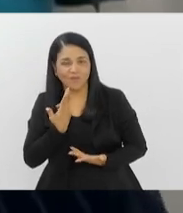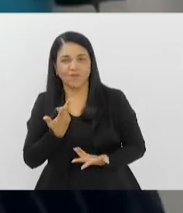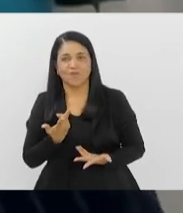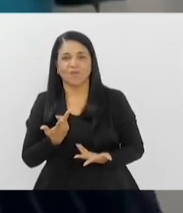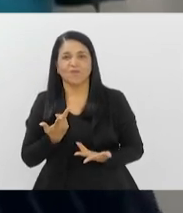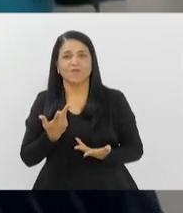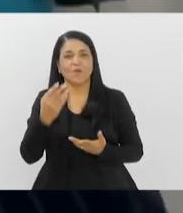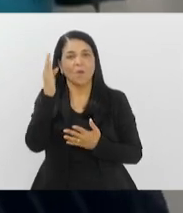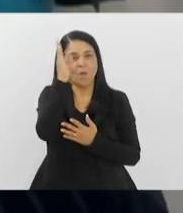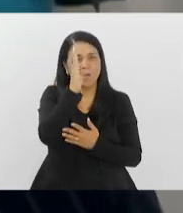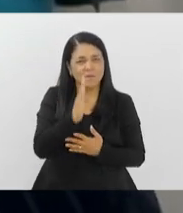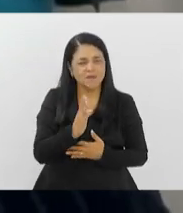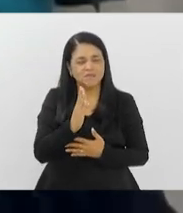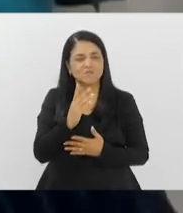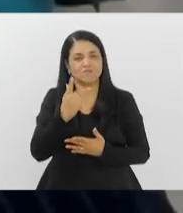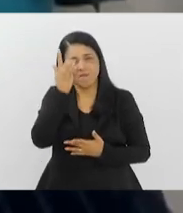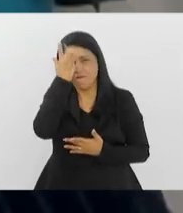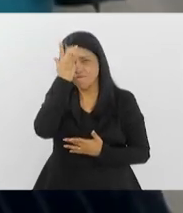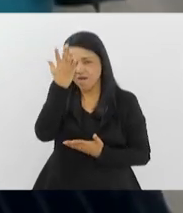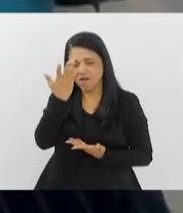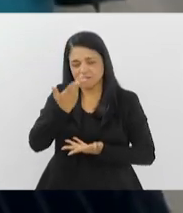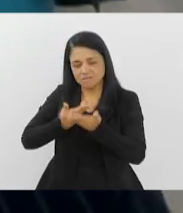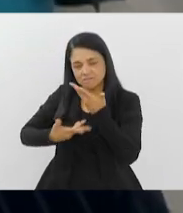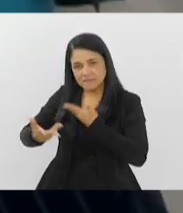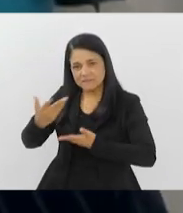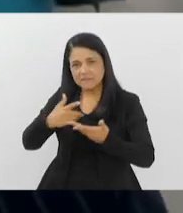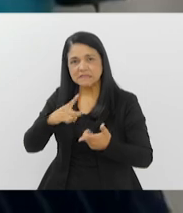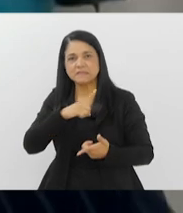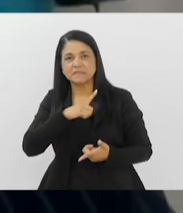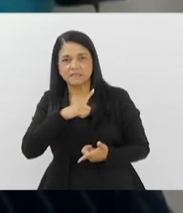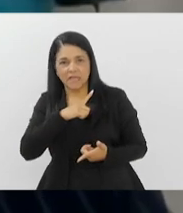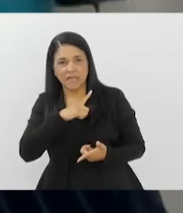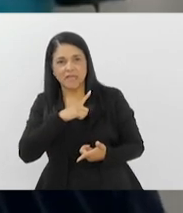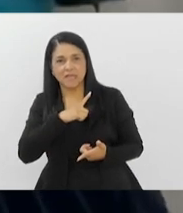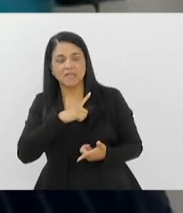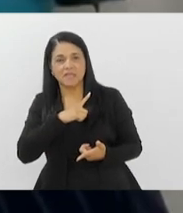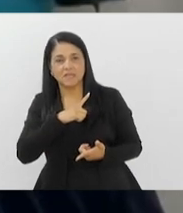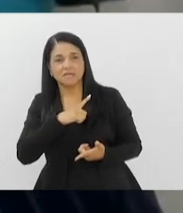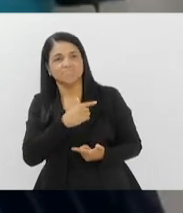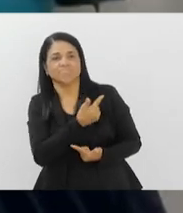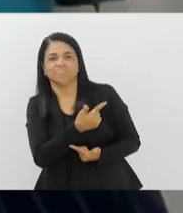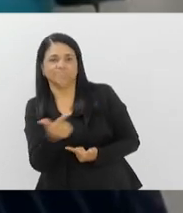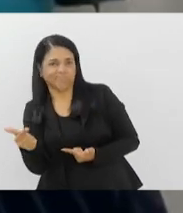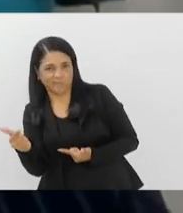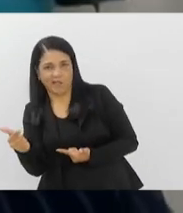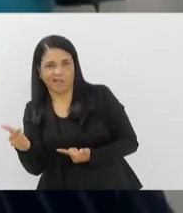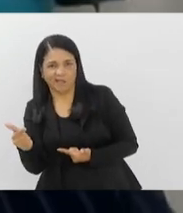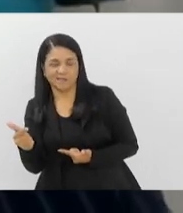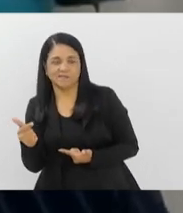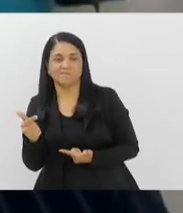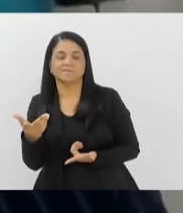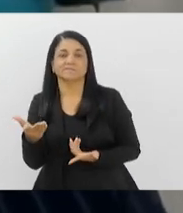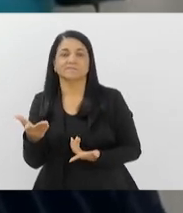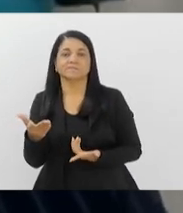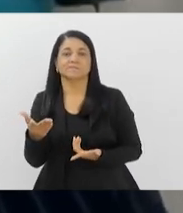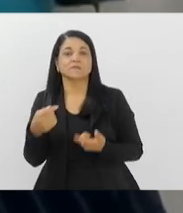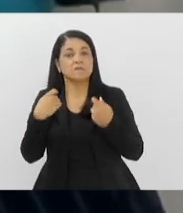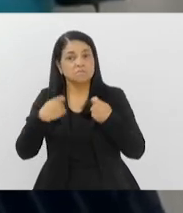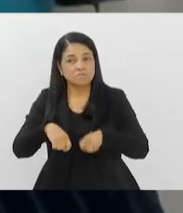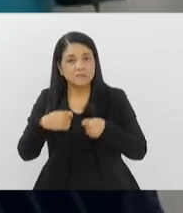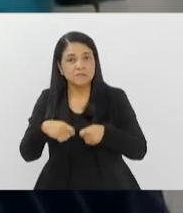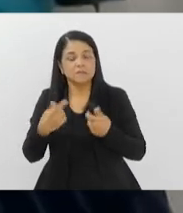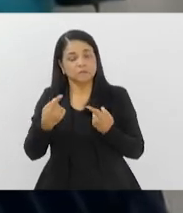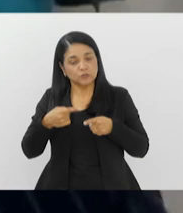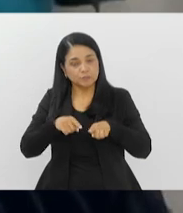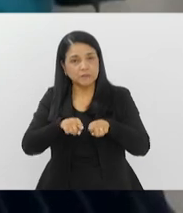como o Brasil, é mais fácil nós dizermos o que é que é mais, o que é que não temos do que aquilo que temos. Mas precisamos de parceiros,